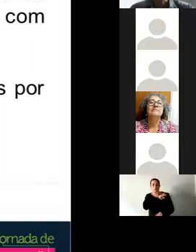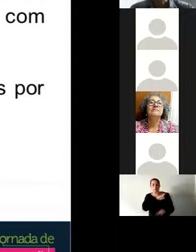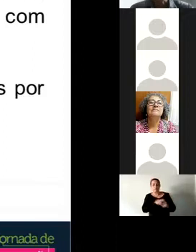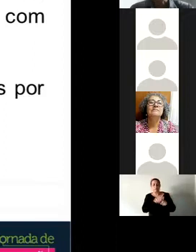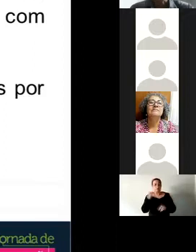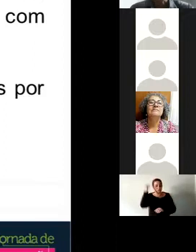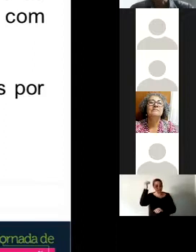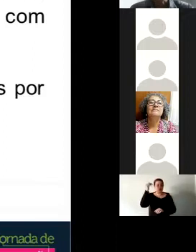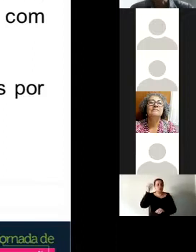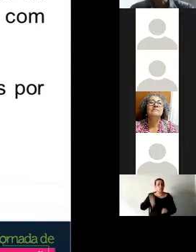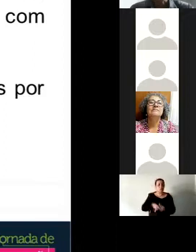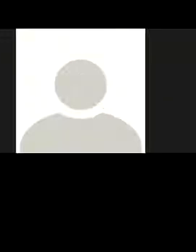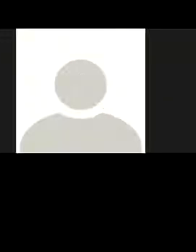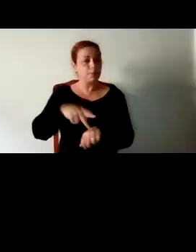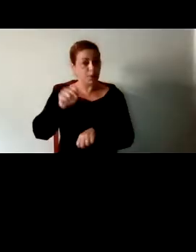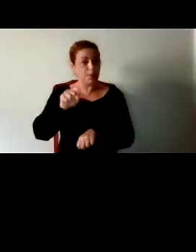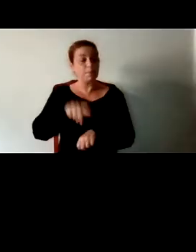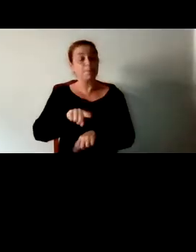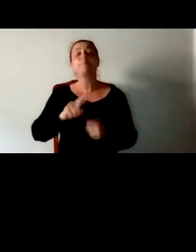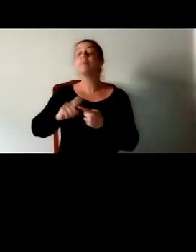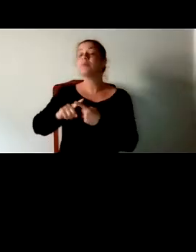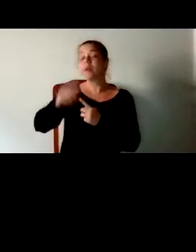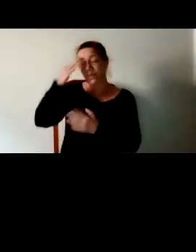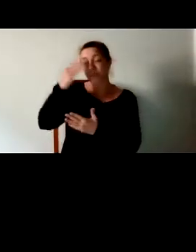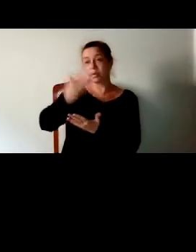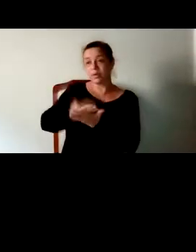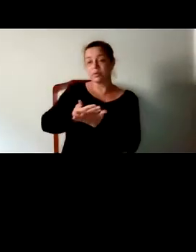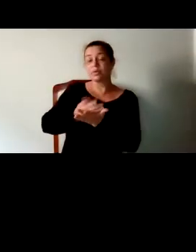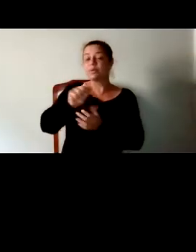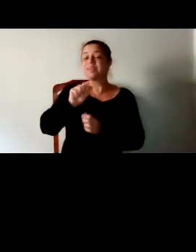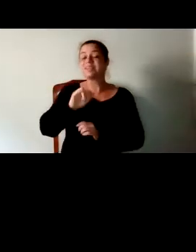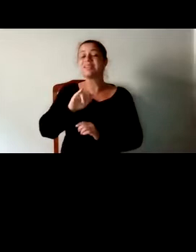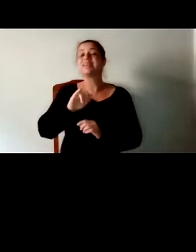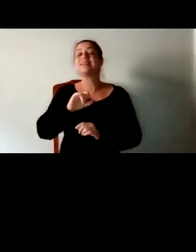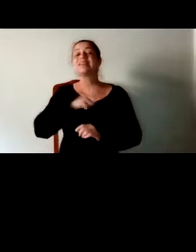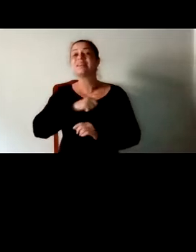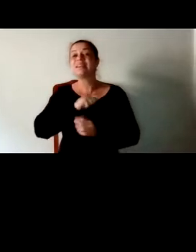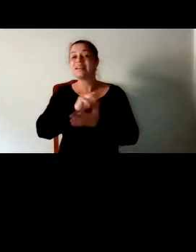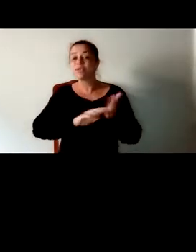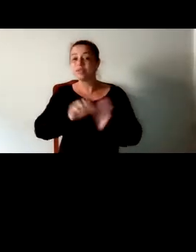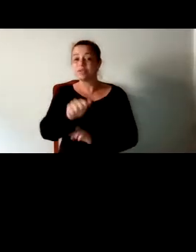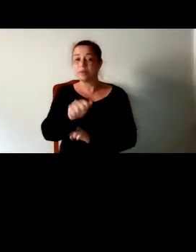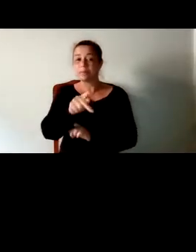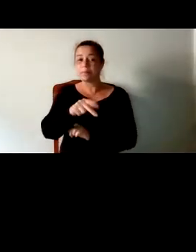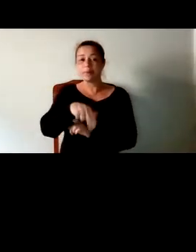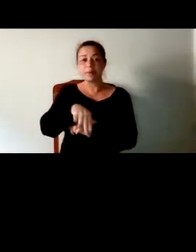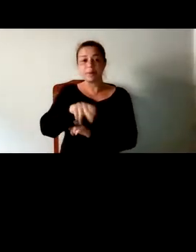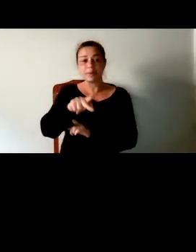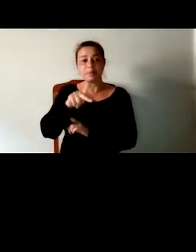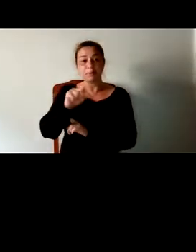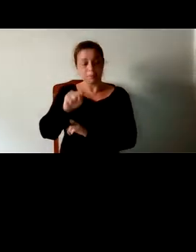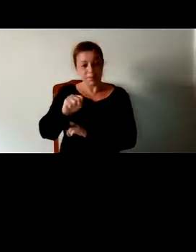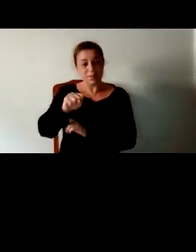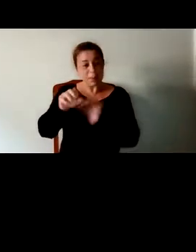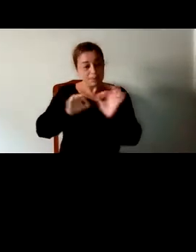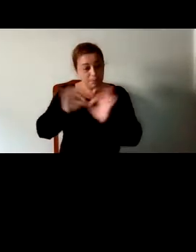porque acredita-se que as APNPs planejadas, com maior planejamento, e as aulas online do ensino